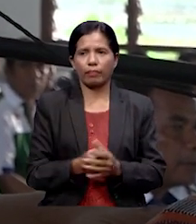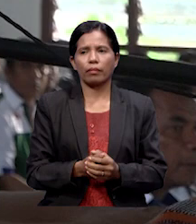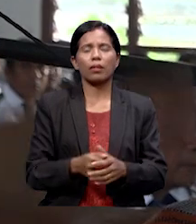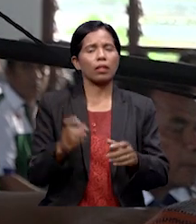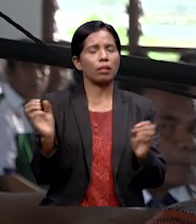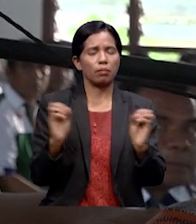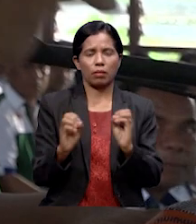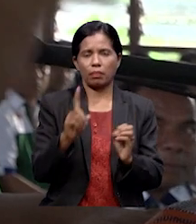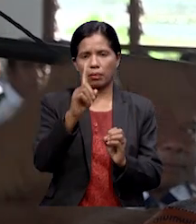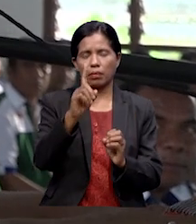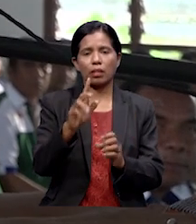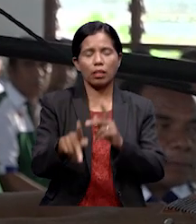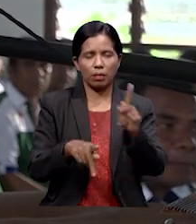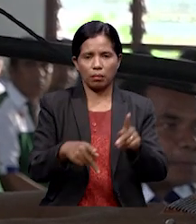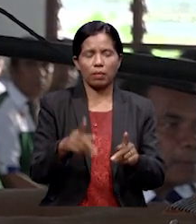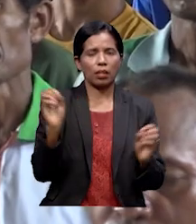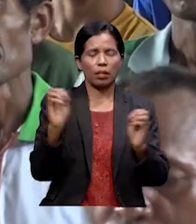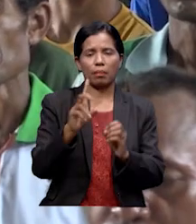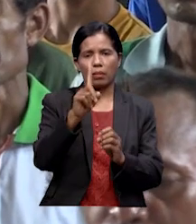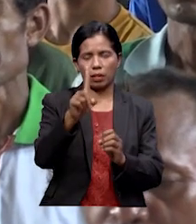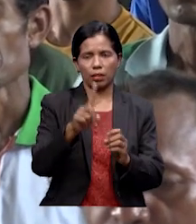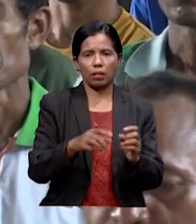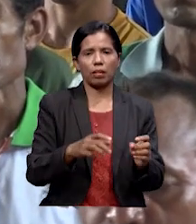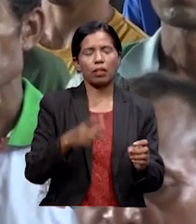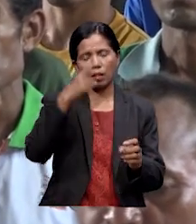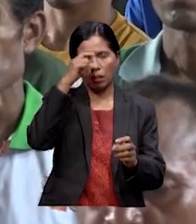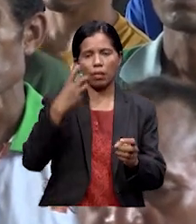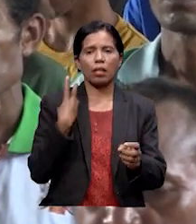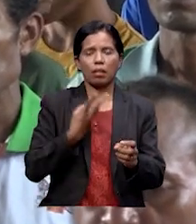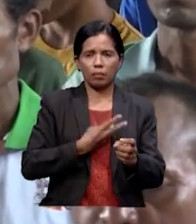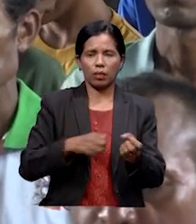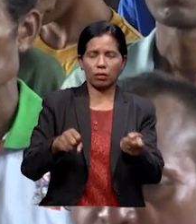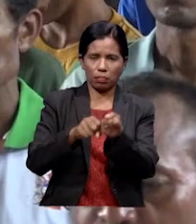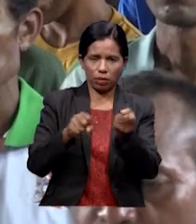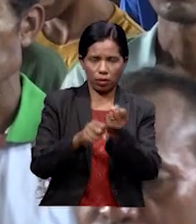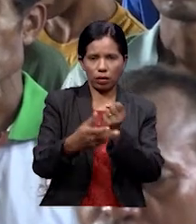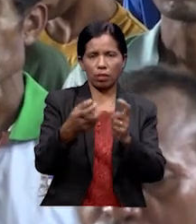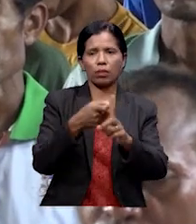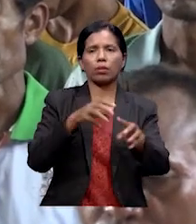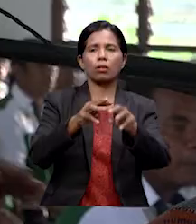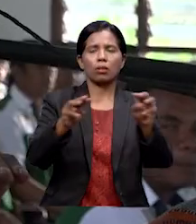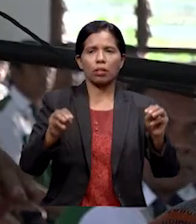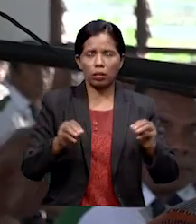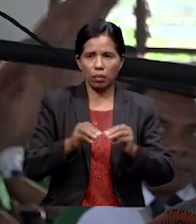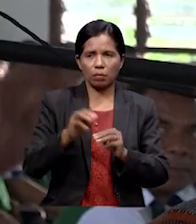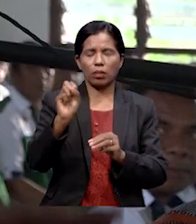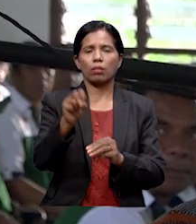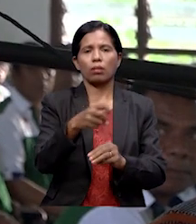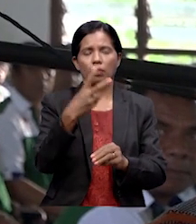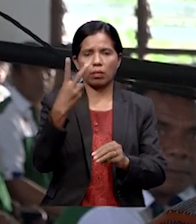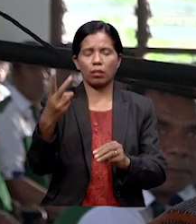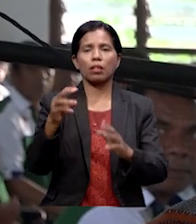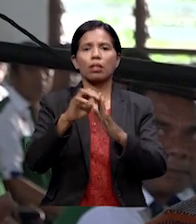mesa, me dá bem assim de mesa, também a minha rotura, o seu município Santo Luiz de Rua, estrutura